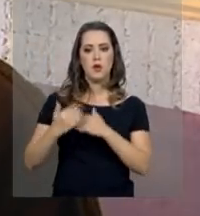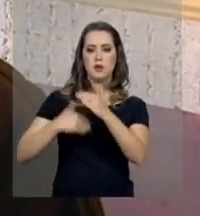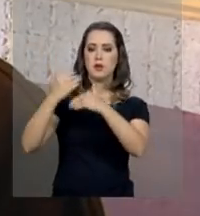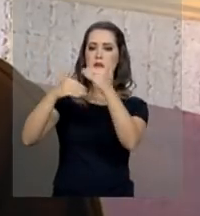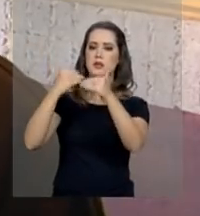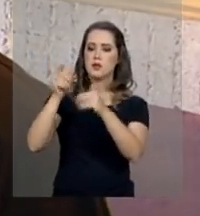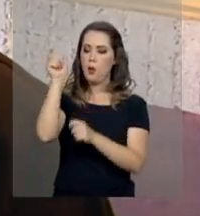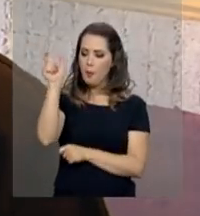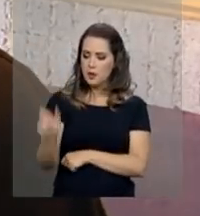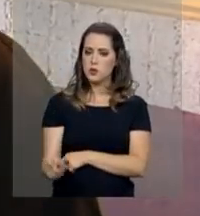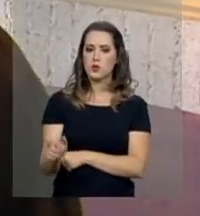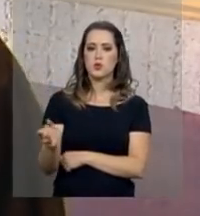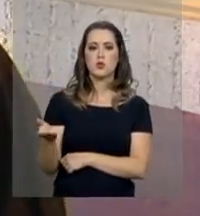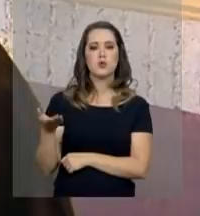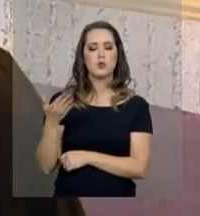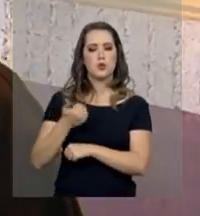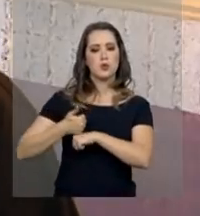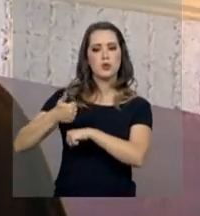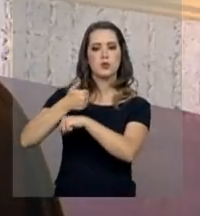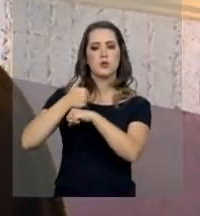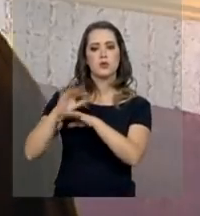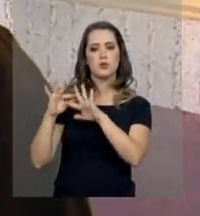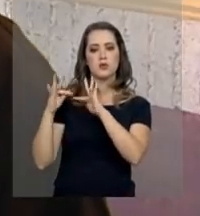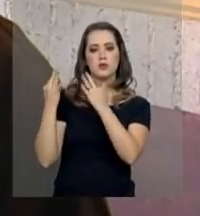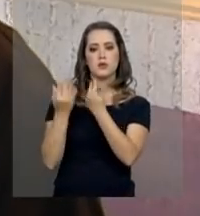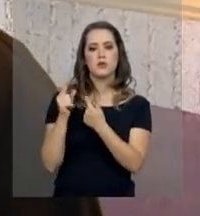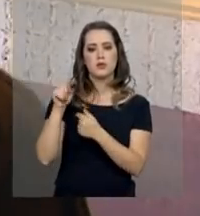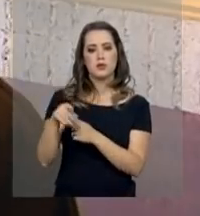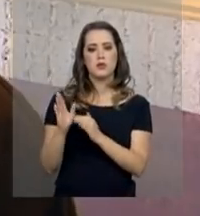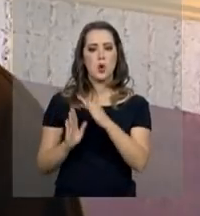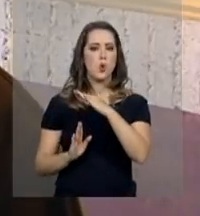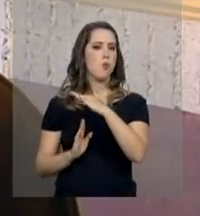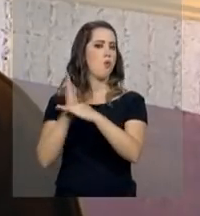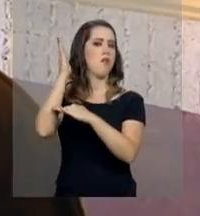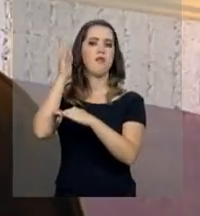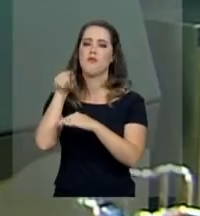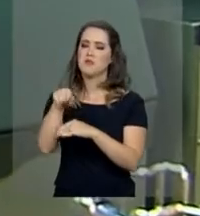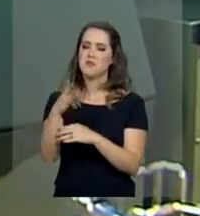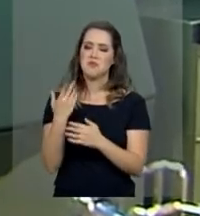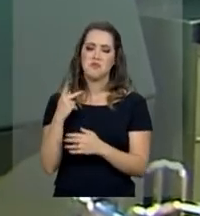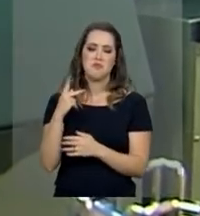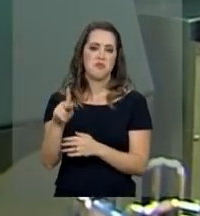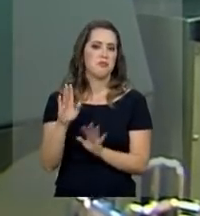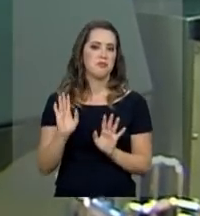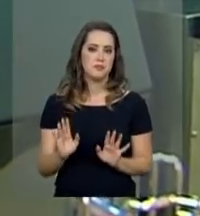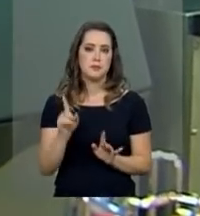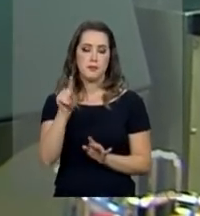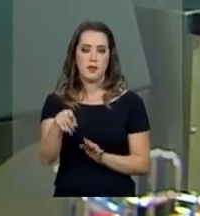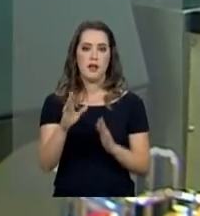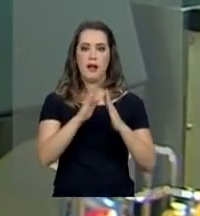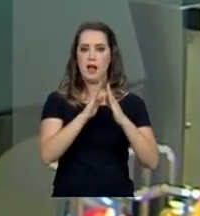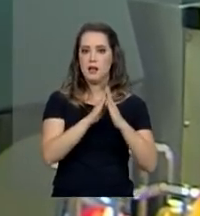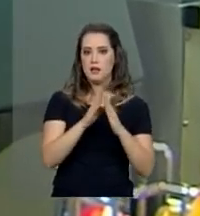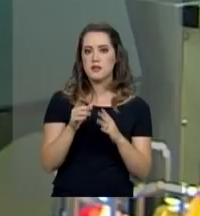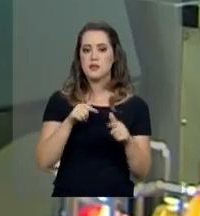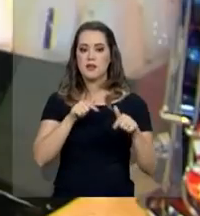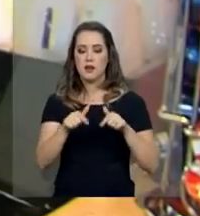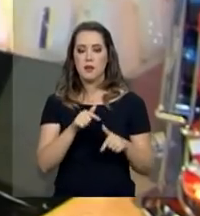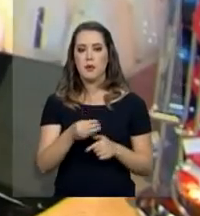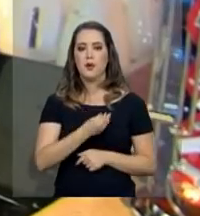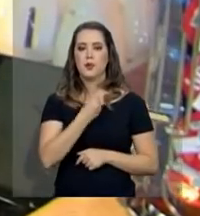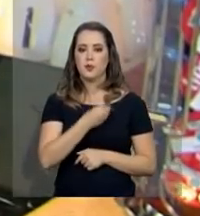profissional, família, jeito familiar, e o limite é você quem coloca. Emprego, casa e vida nova no